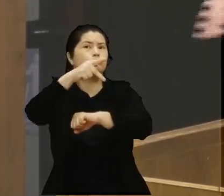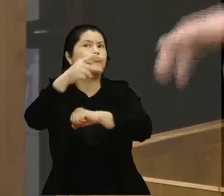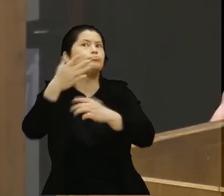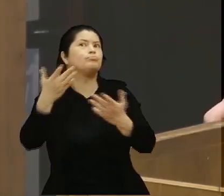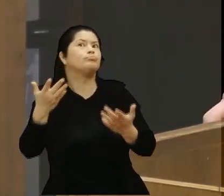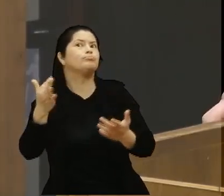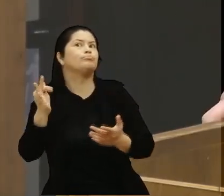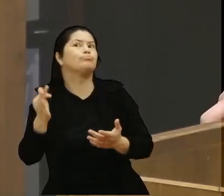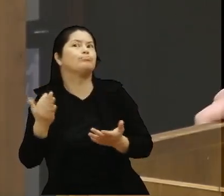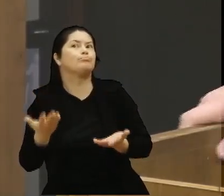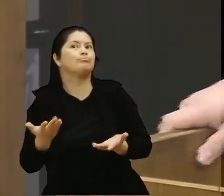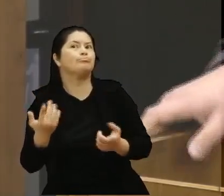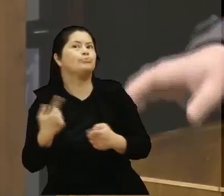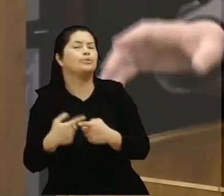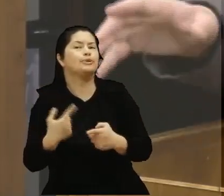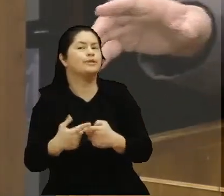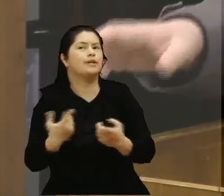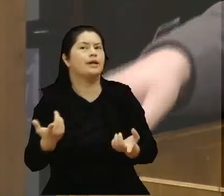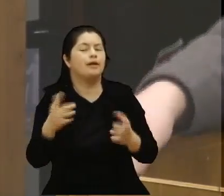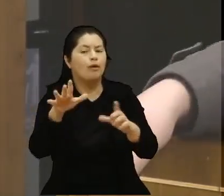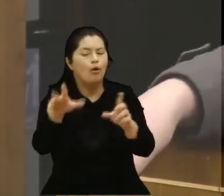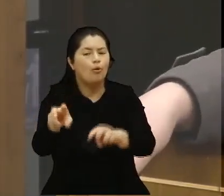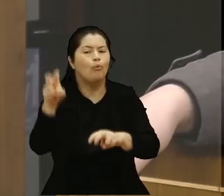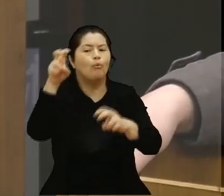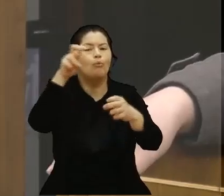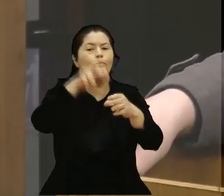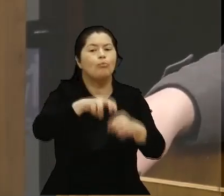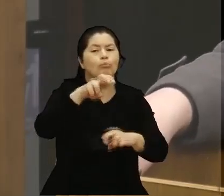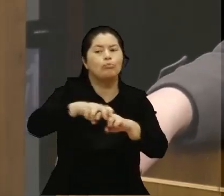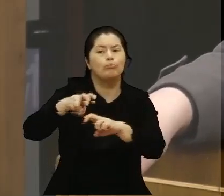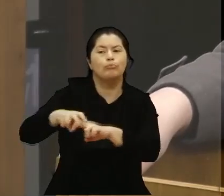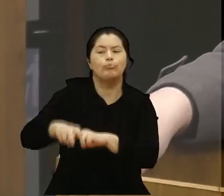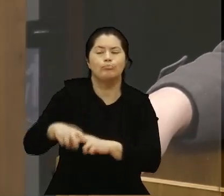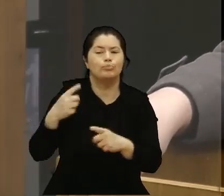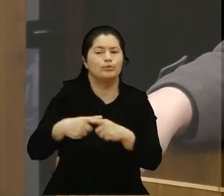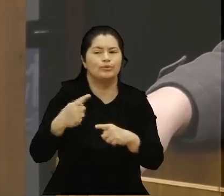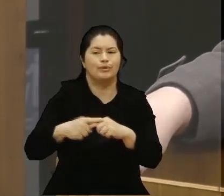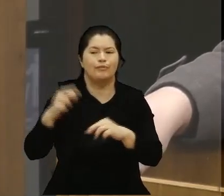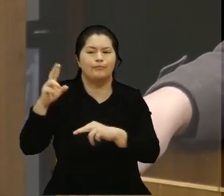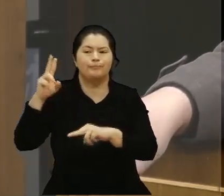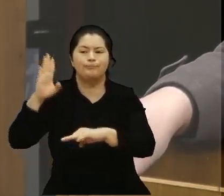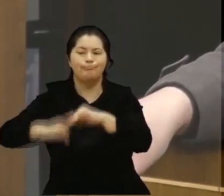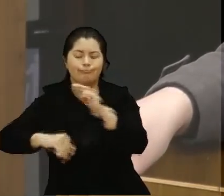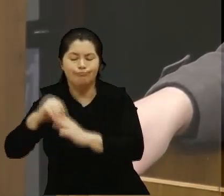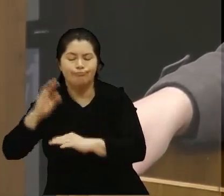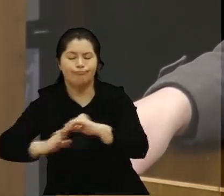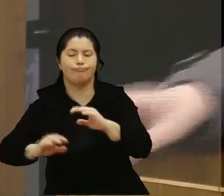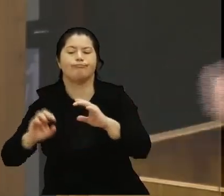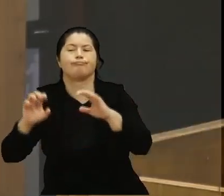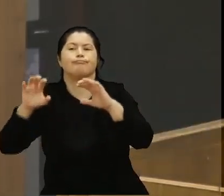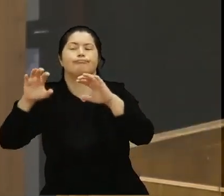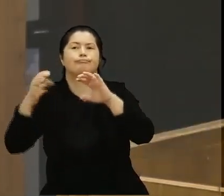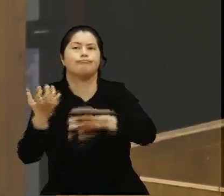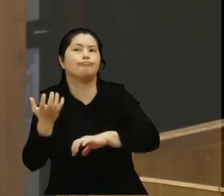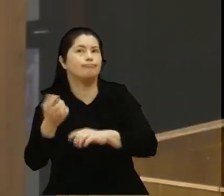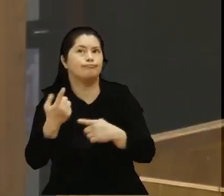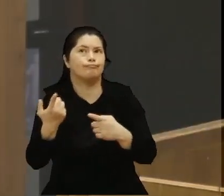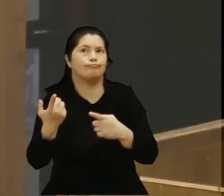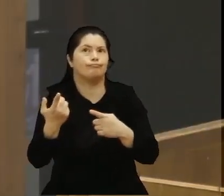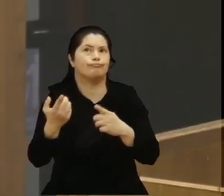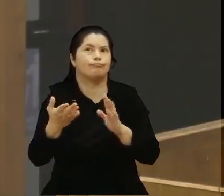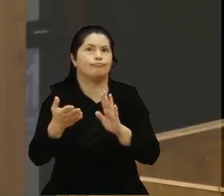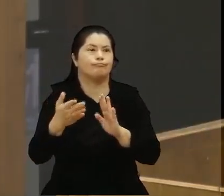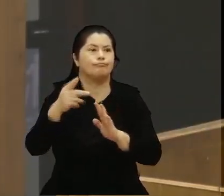elas ocuparam a mesa diretora do Senado? Porque elas não queriam que fosse votada a reforma da Previdência. É só buscar a matéria de G1. Busca aqui na rede